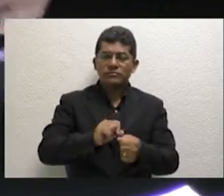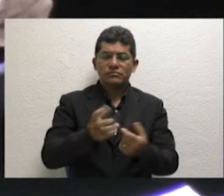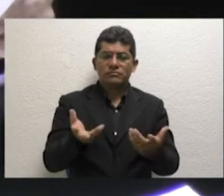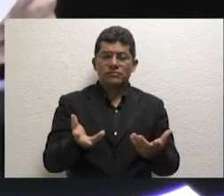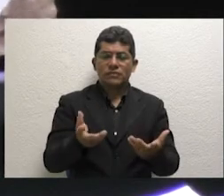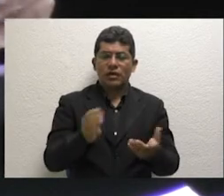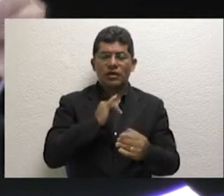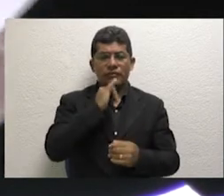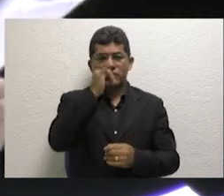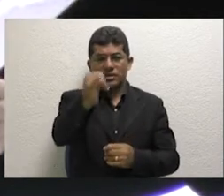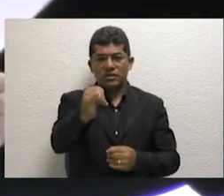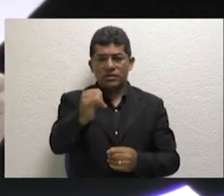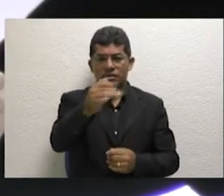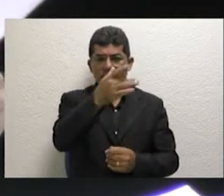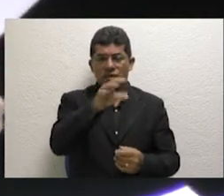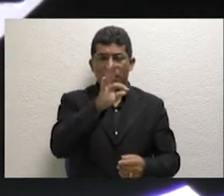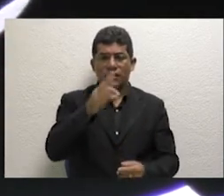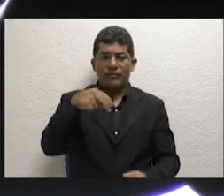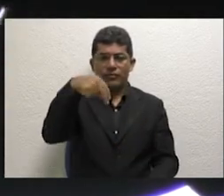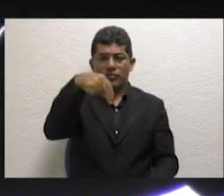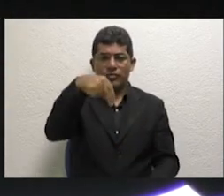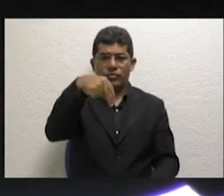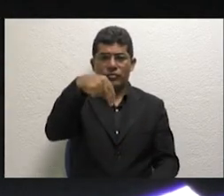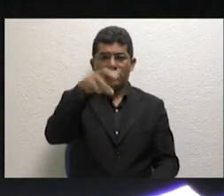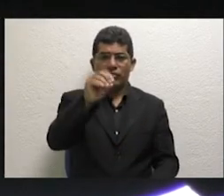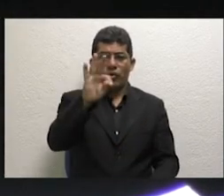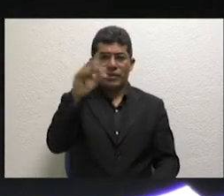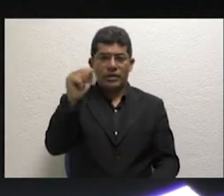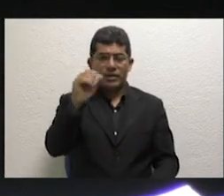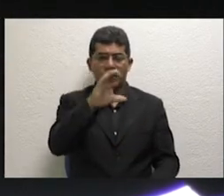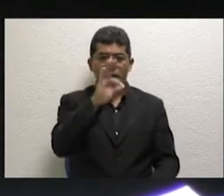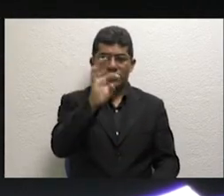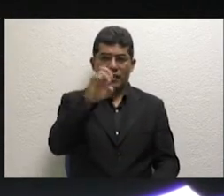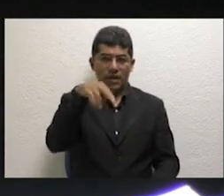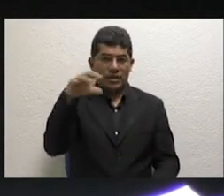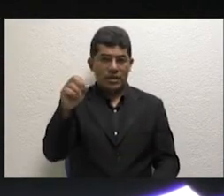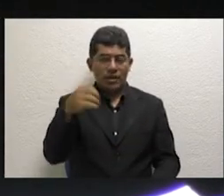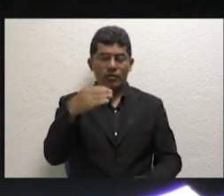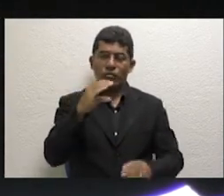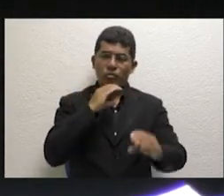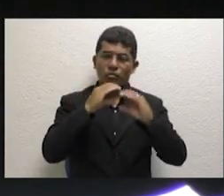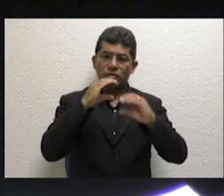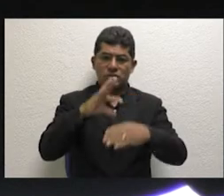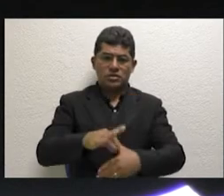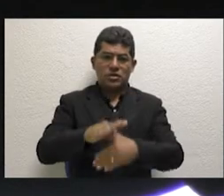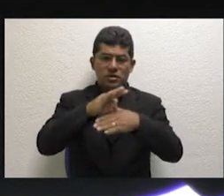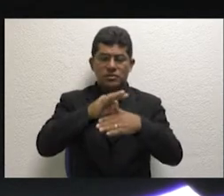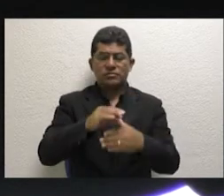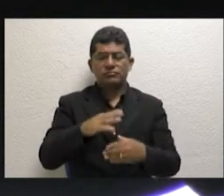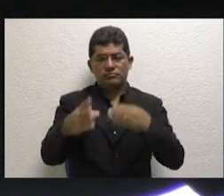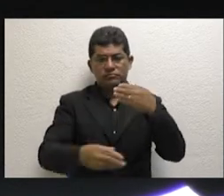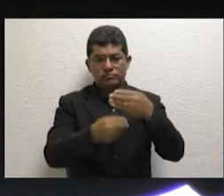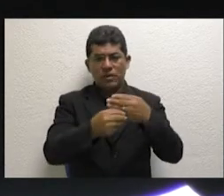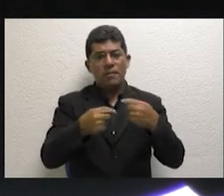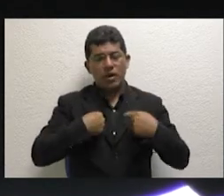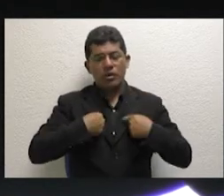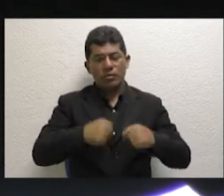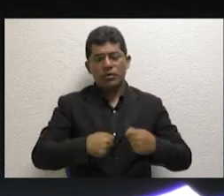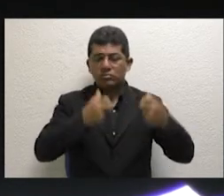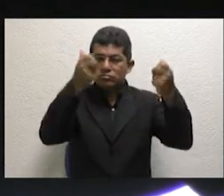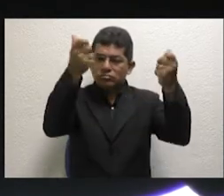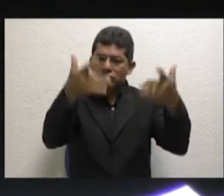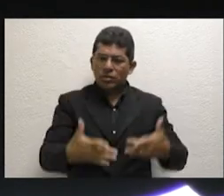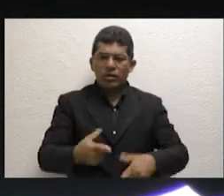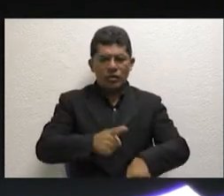notificação da nota técnica então eu quero que o senhor acrescente o meu tempo um comunicado de liderança para que eu possa explicar